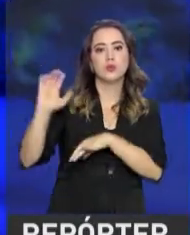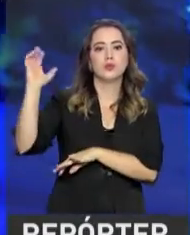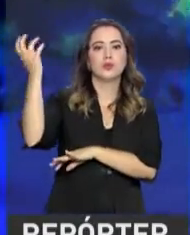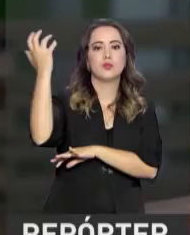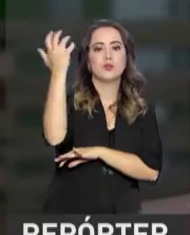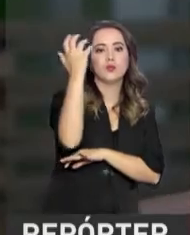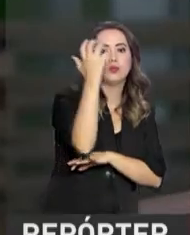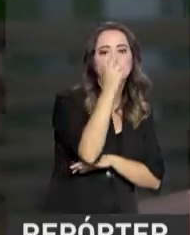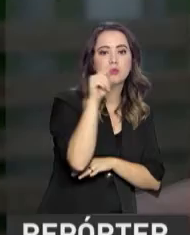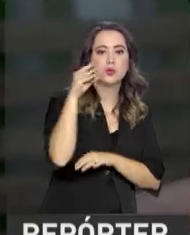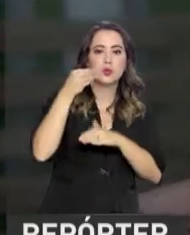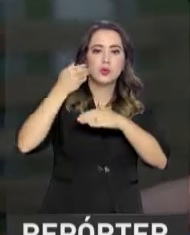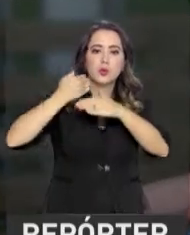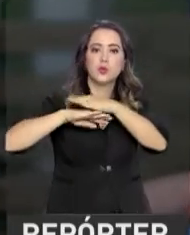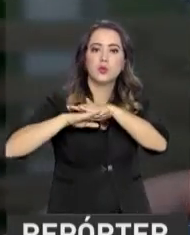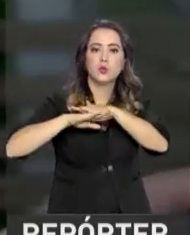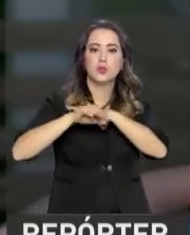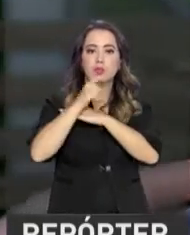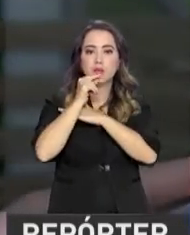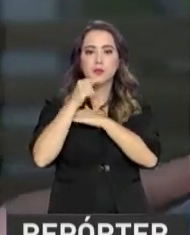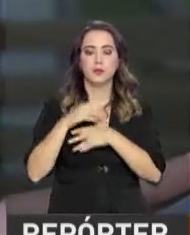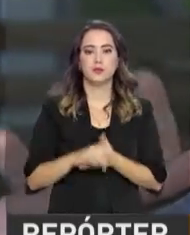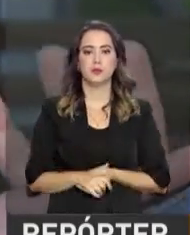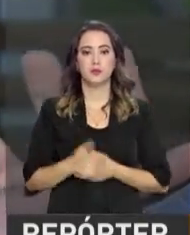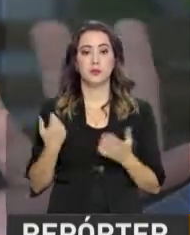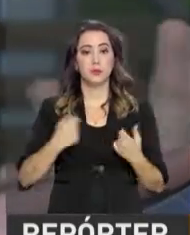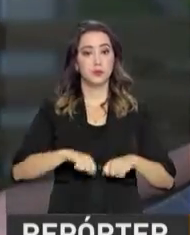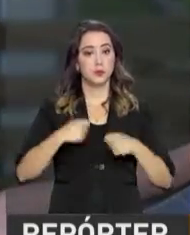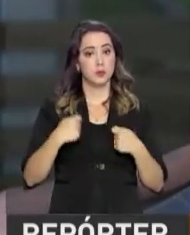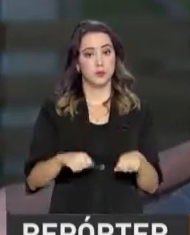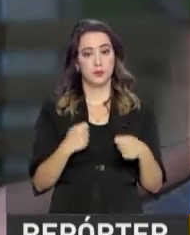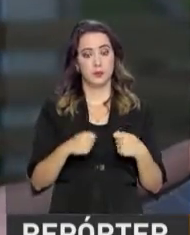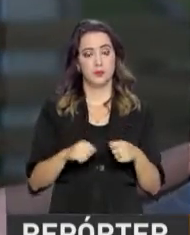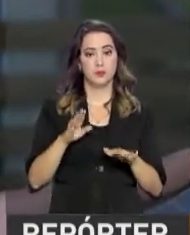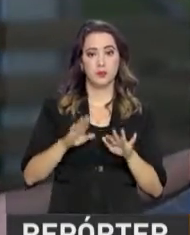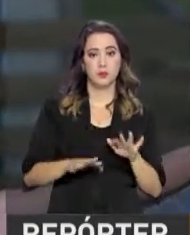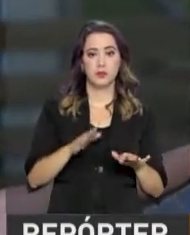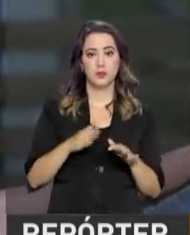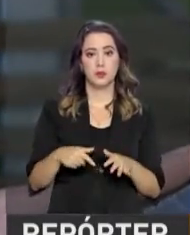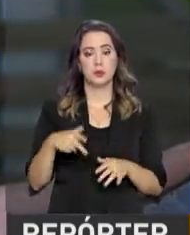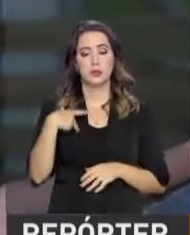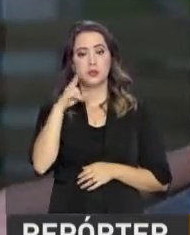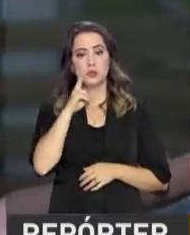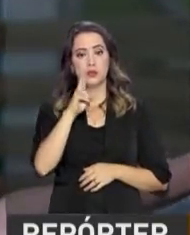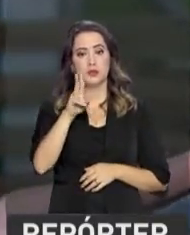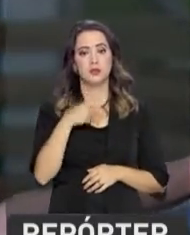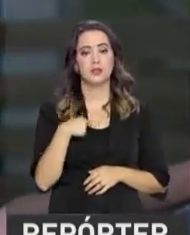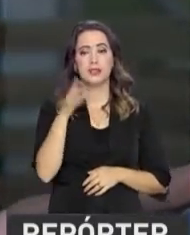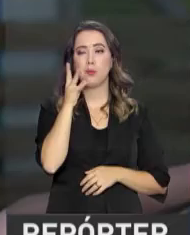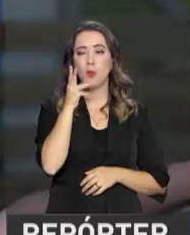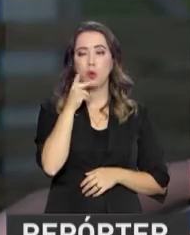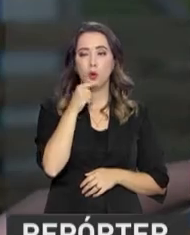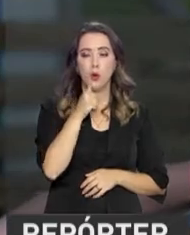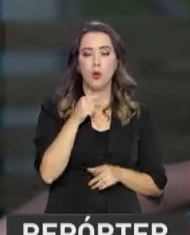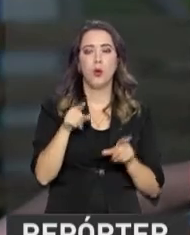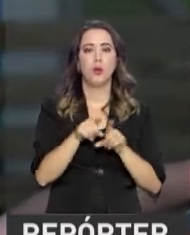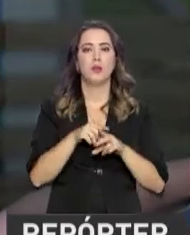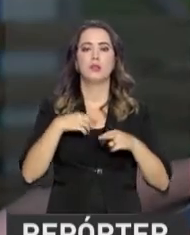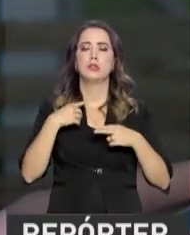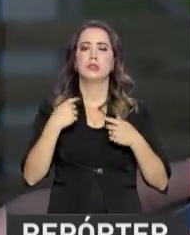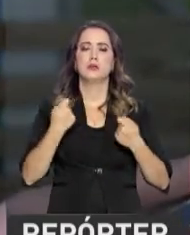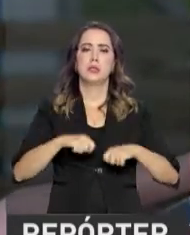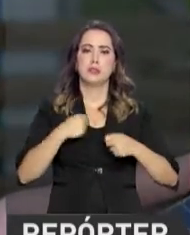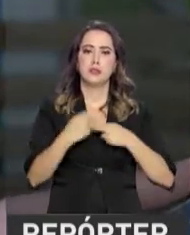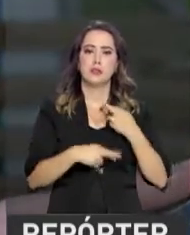debaixo d'água. É preciso reciclar, porque alguns garrafa PET, isopor, demoram muito tempo e